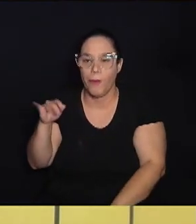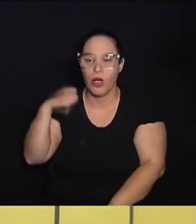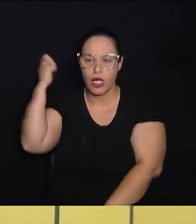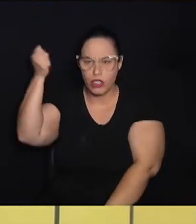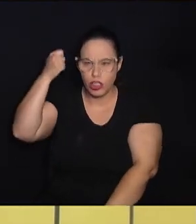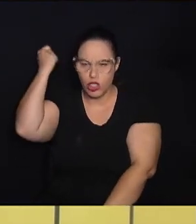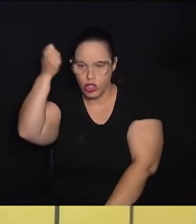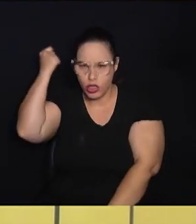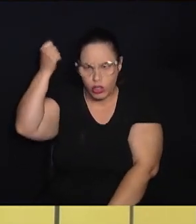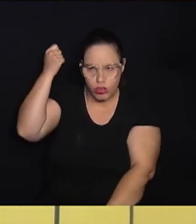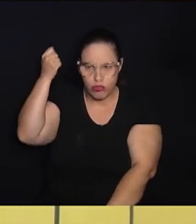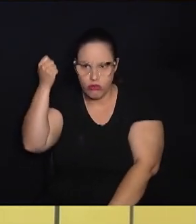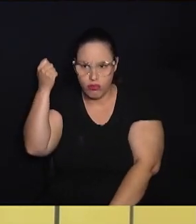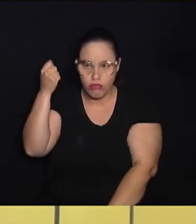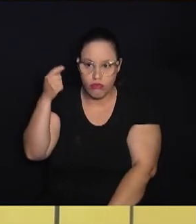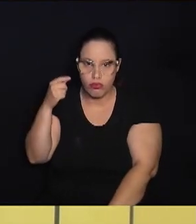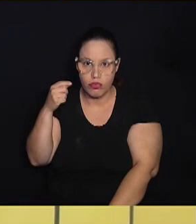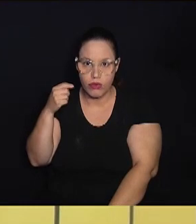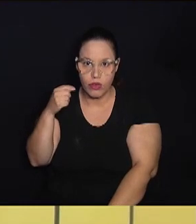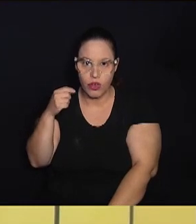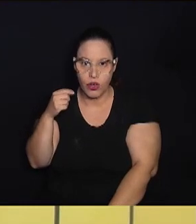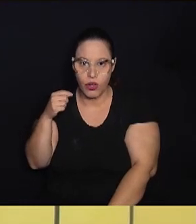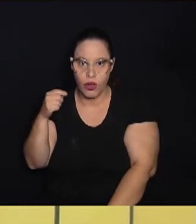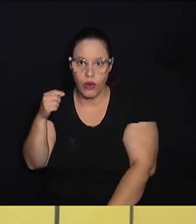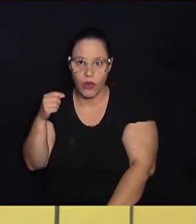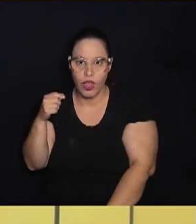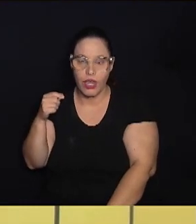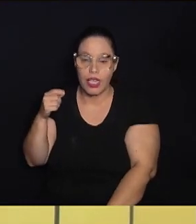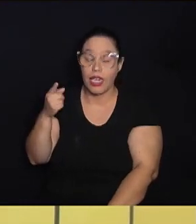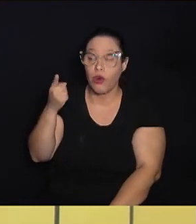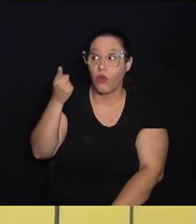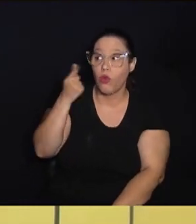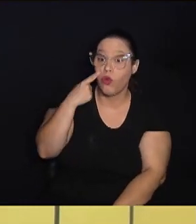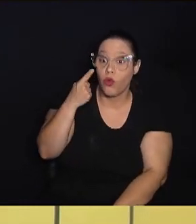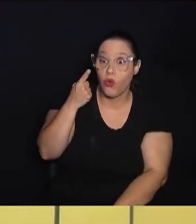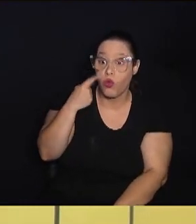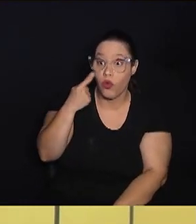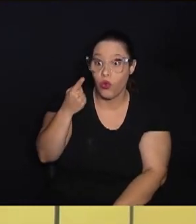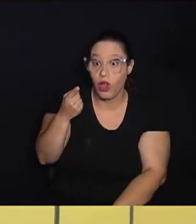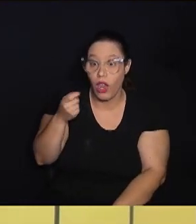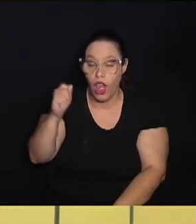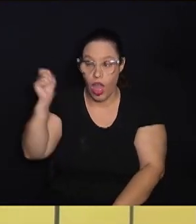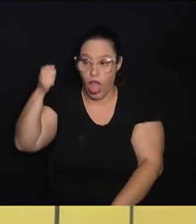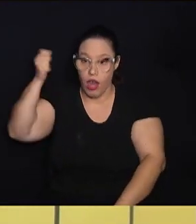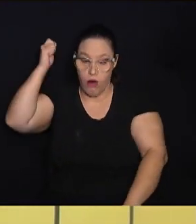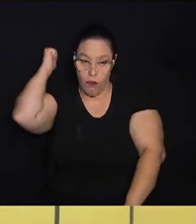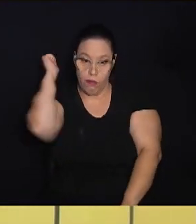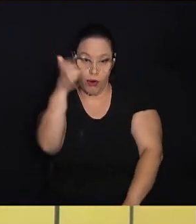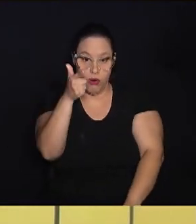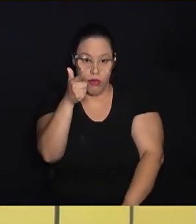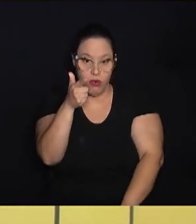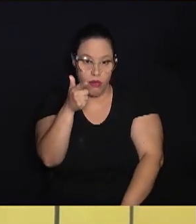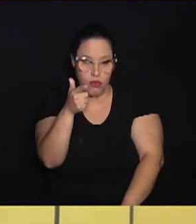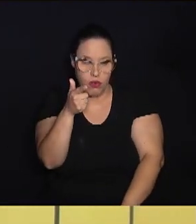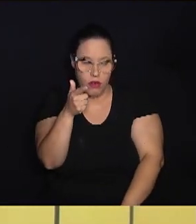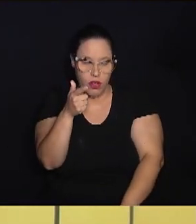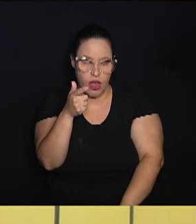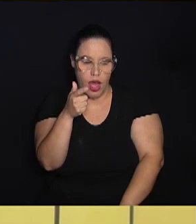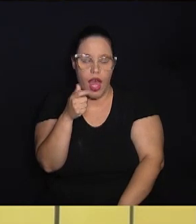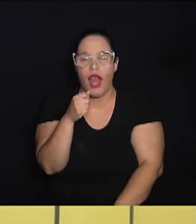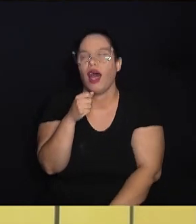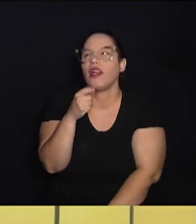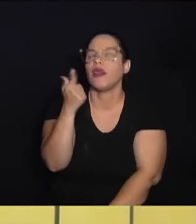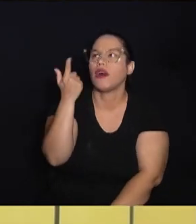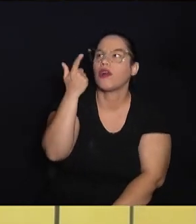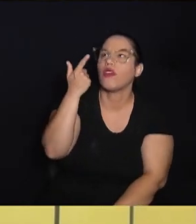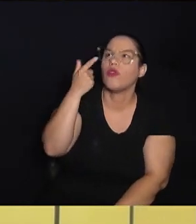quadro seguinte tá o Cebolinha com olho roxo Você não viu o coelhinho atingir o olho dele entre os quadrinhos você imagina o que acontece então o Scott mudio fala que é como